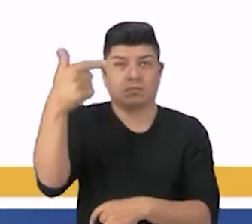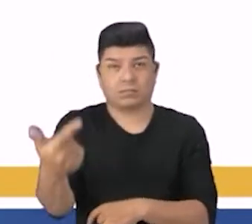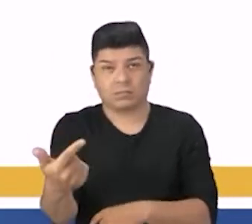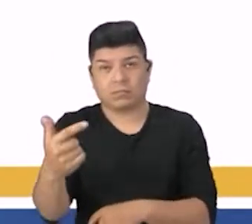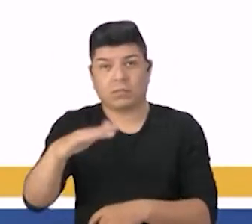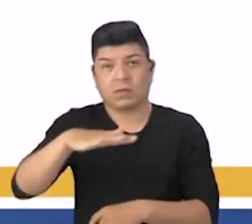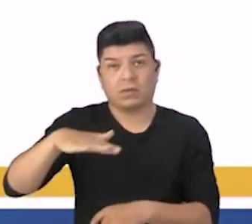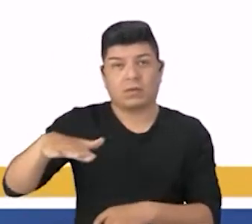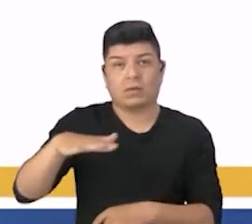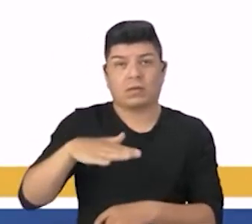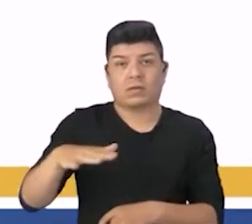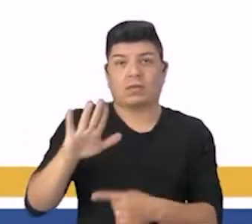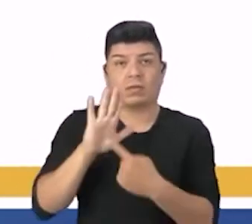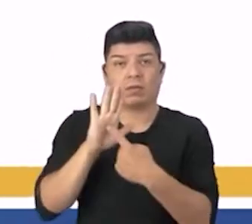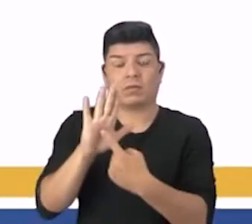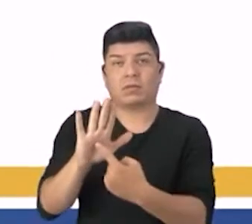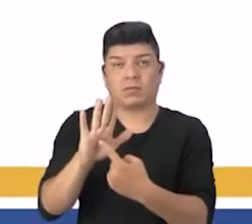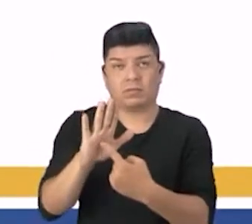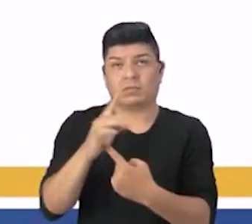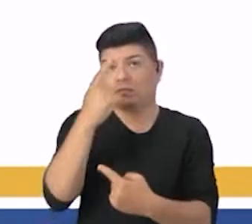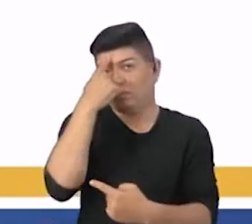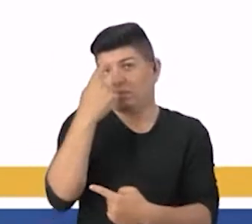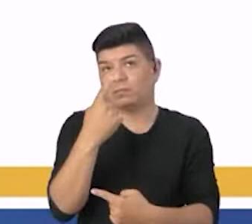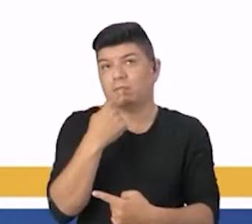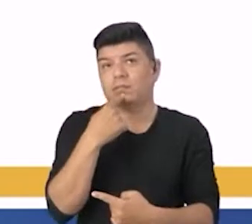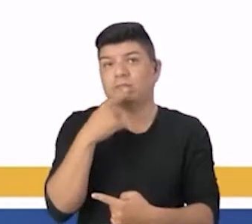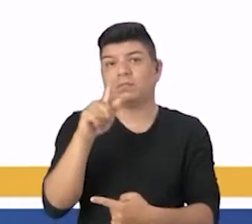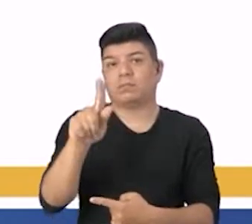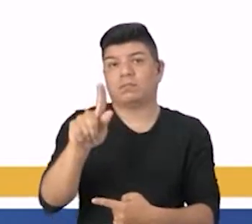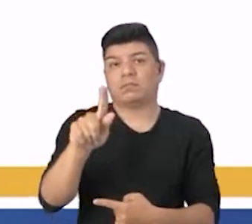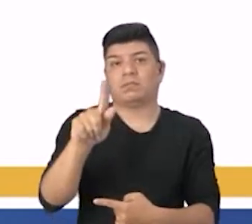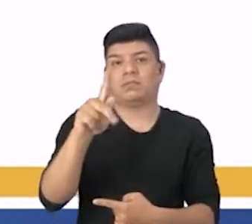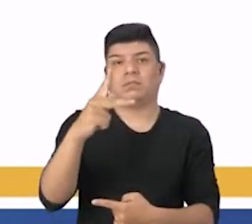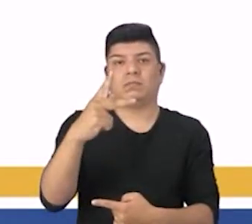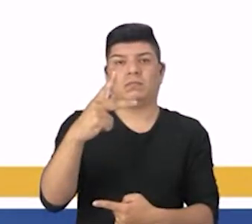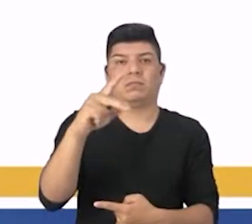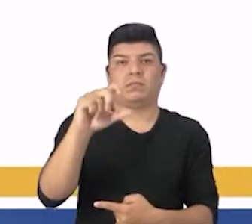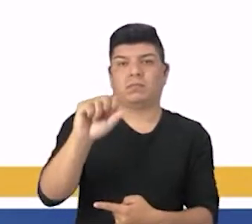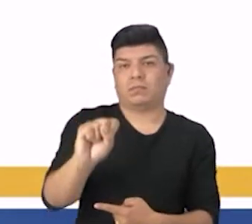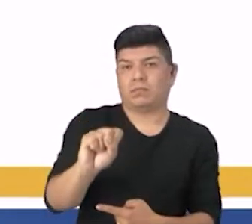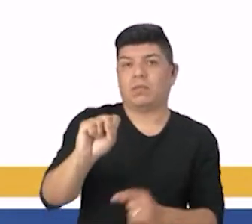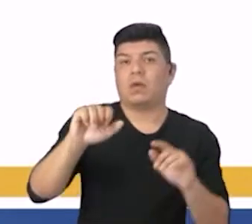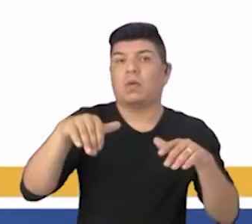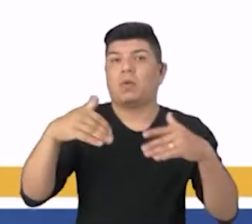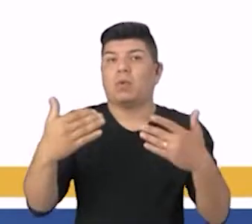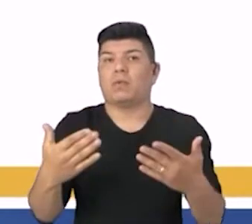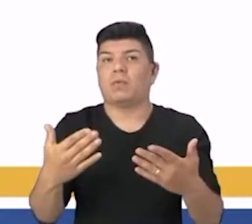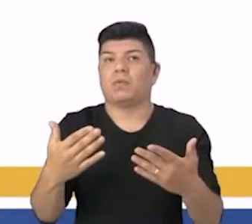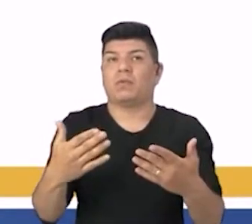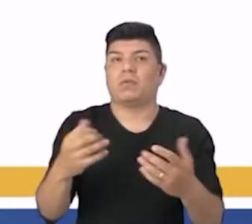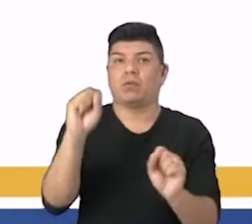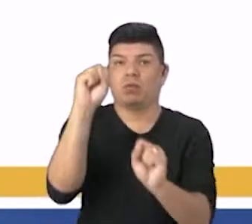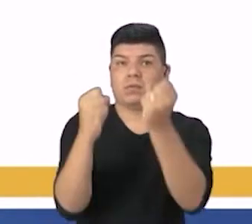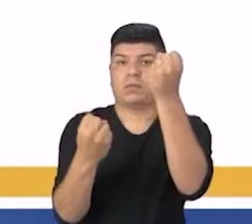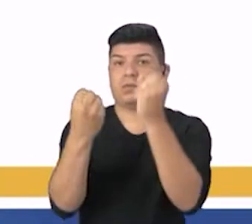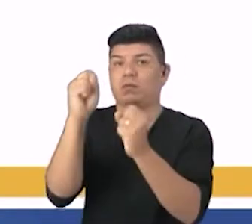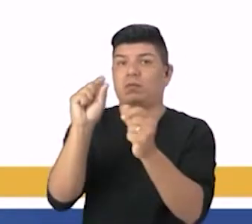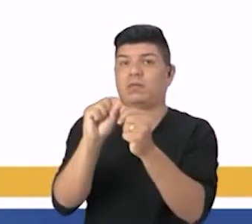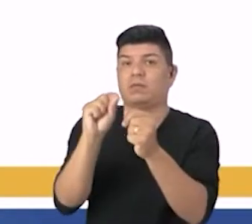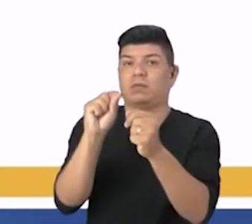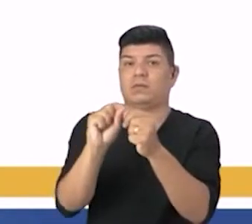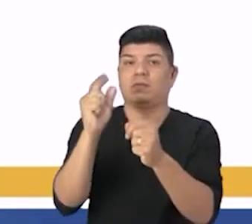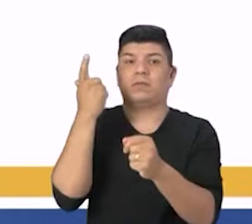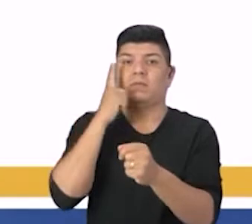imagem abaixo mostra aí a imagem do GPS Qual é a posição que o trator está fazendo